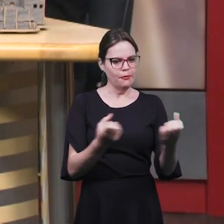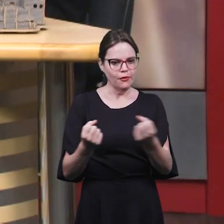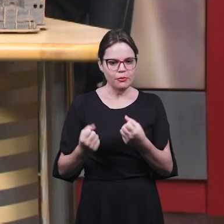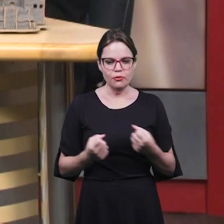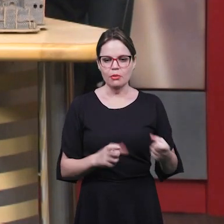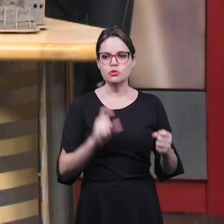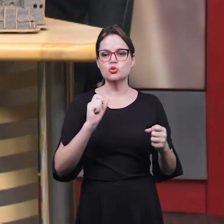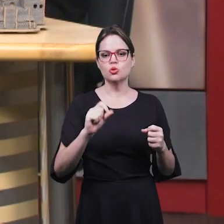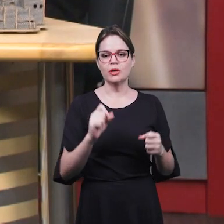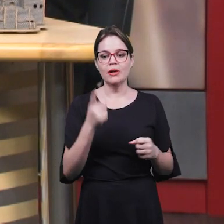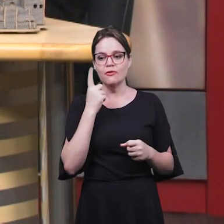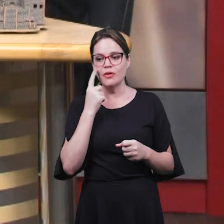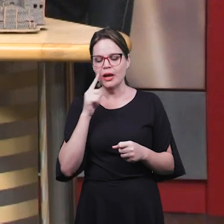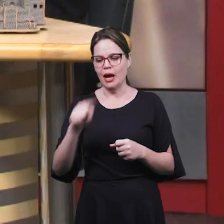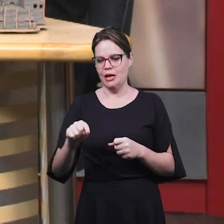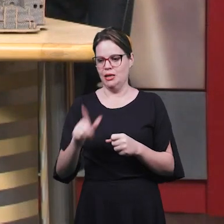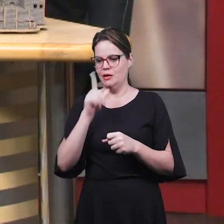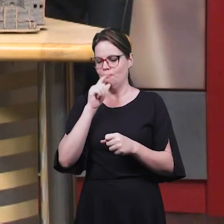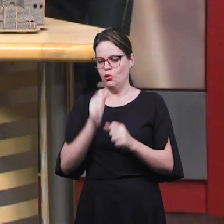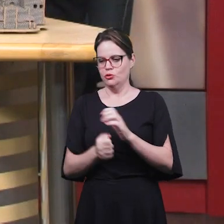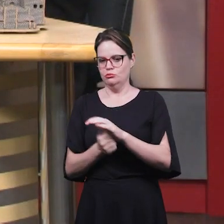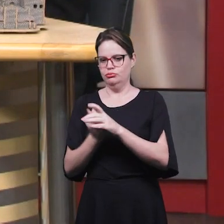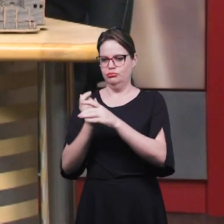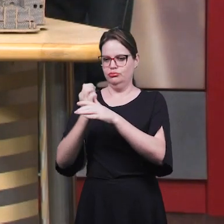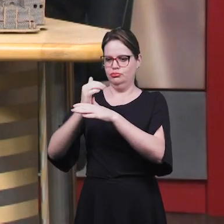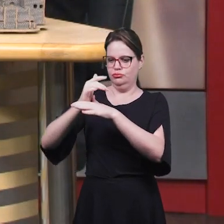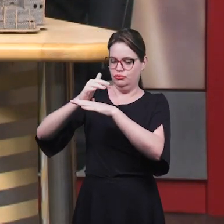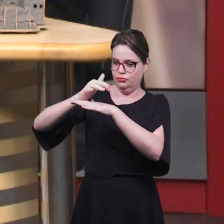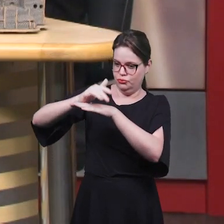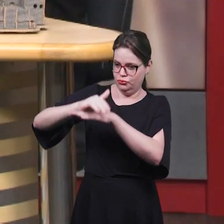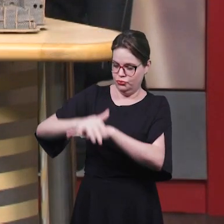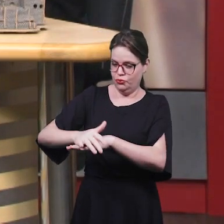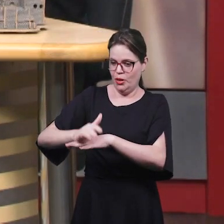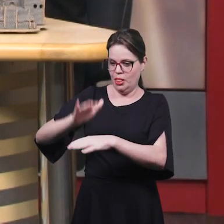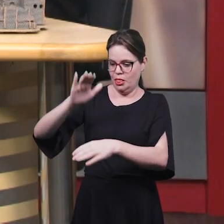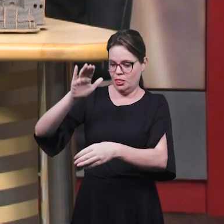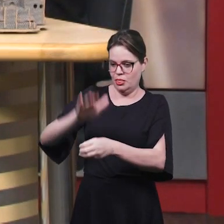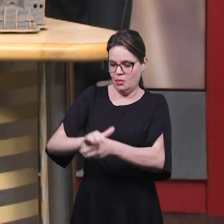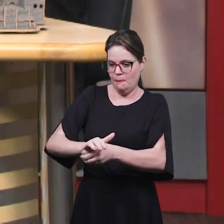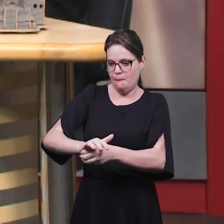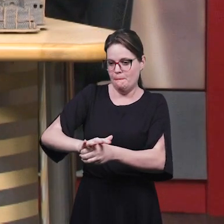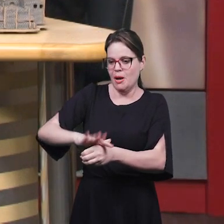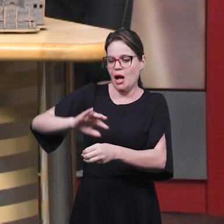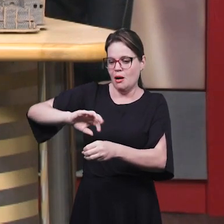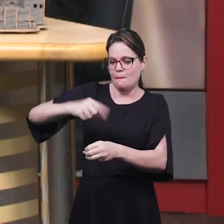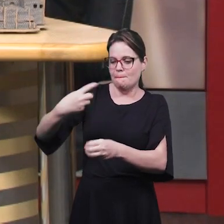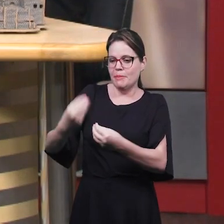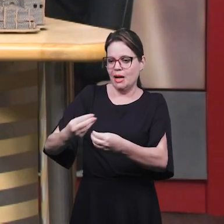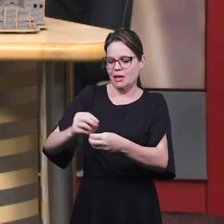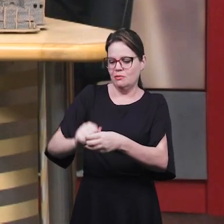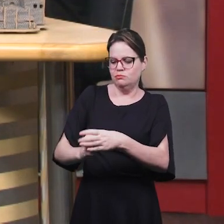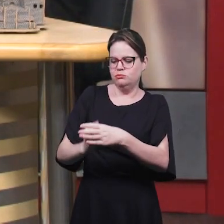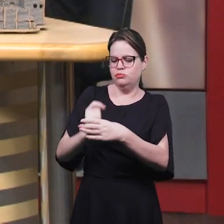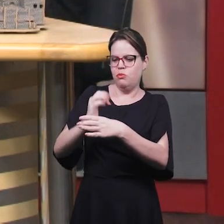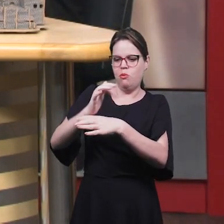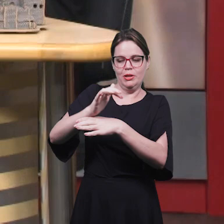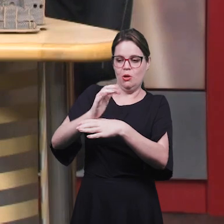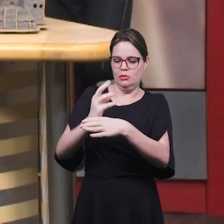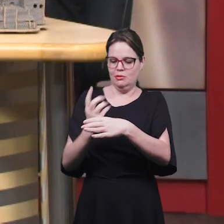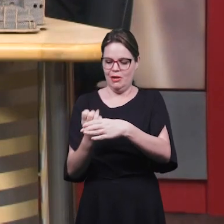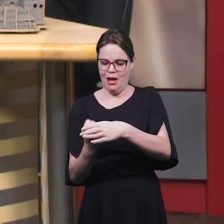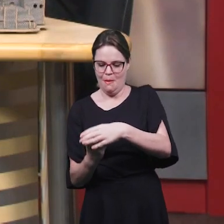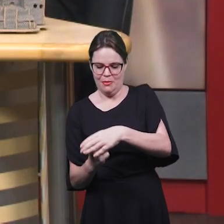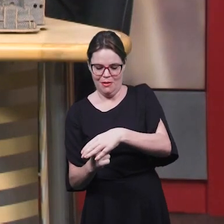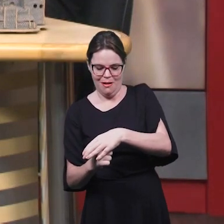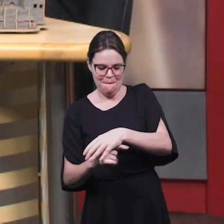Então, cobriu a fonte de Giom e fizeram um túnel, e ele colocou trabalhadores, e